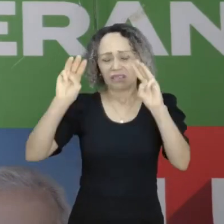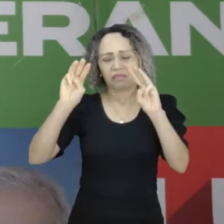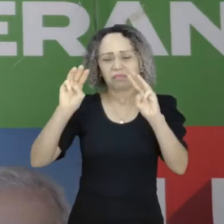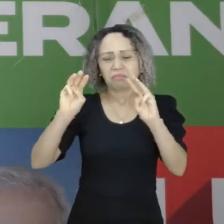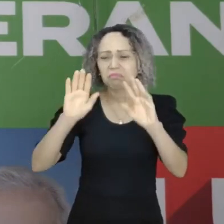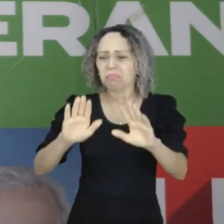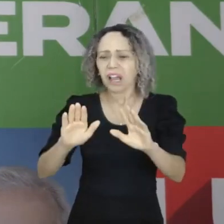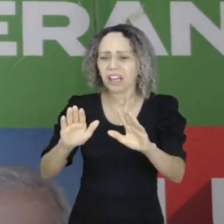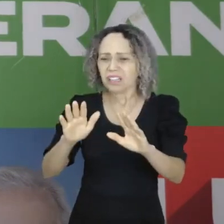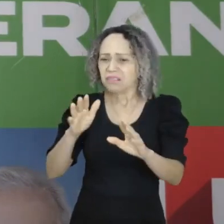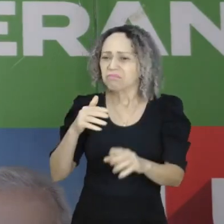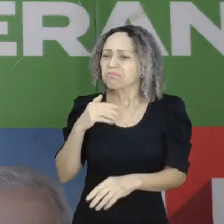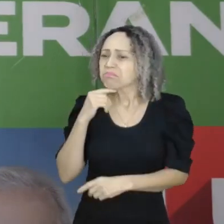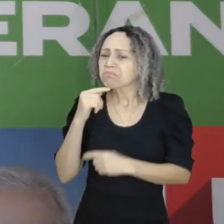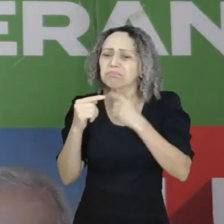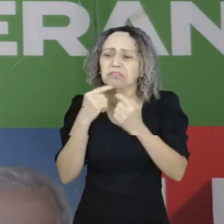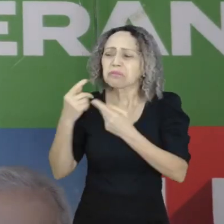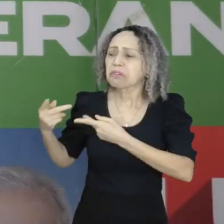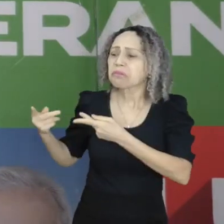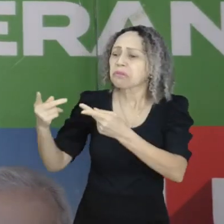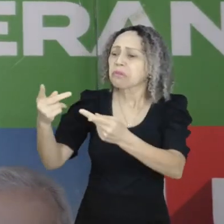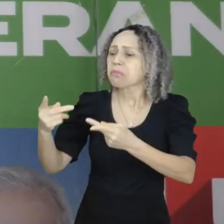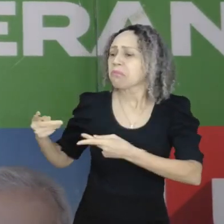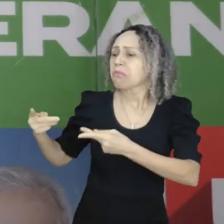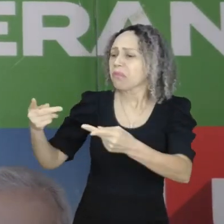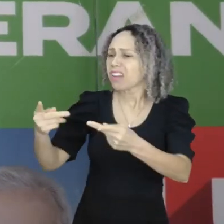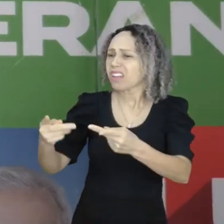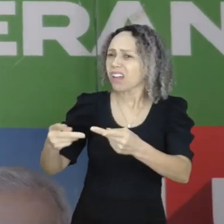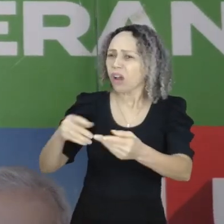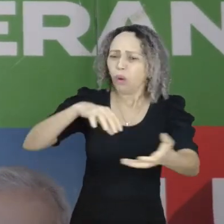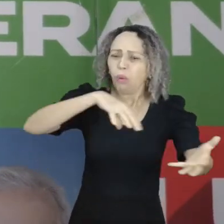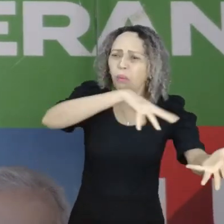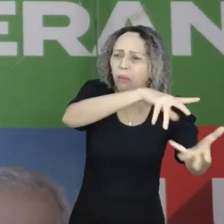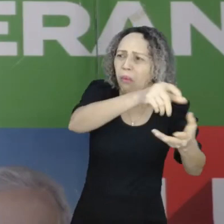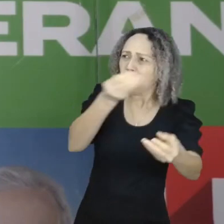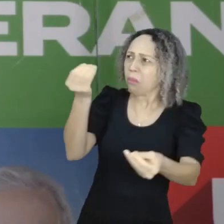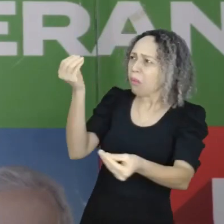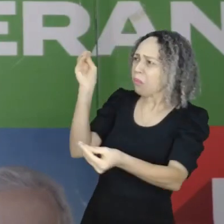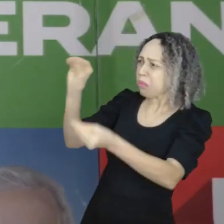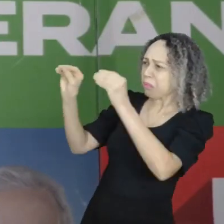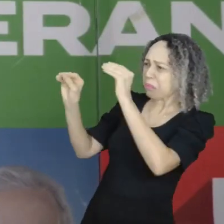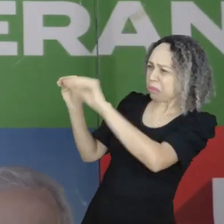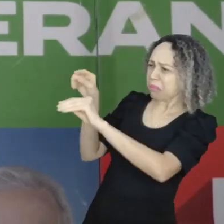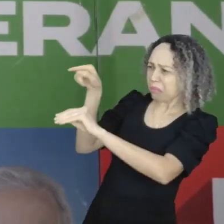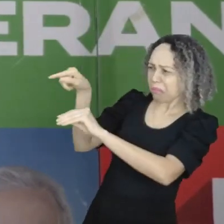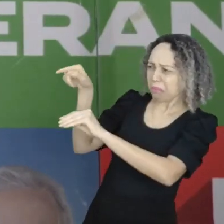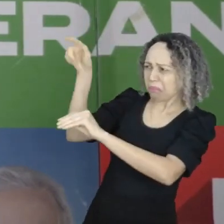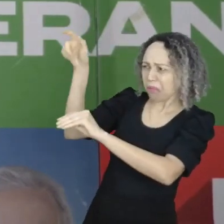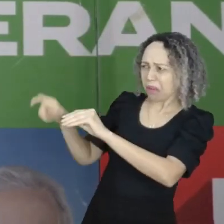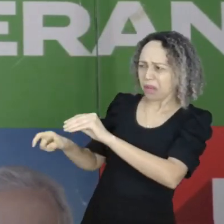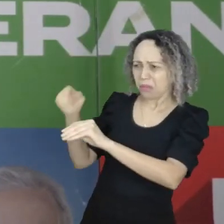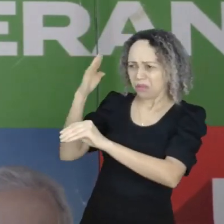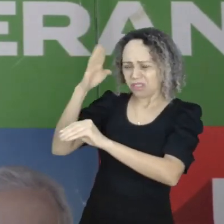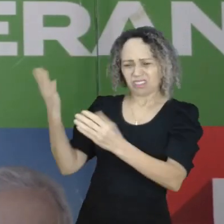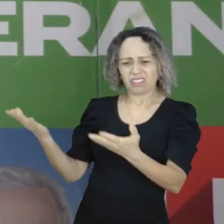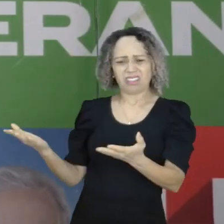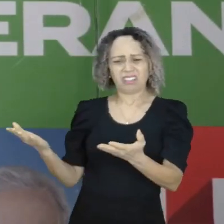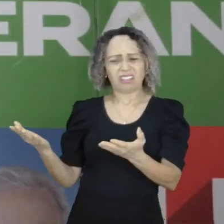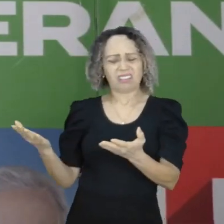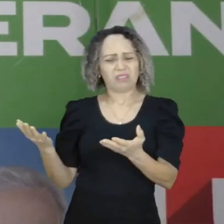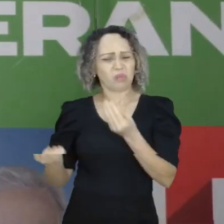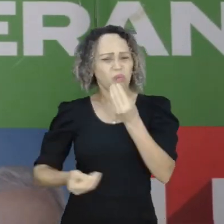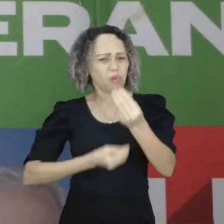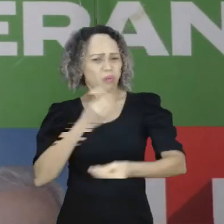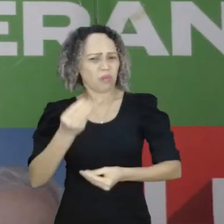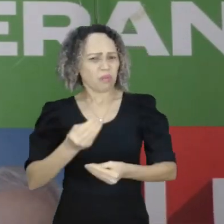um cidadão desprezado pelo mundo, no Brasil, que era protagonista internacional no